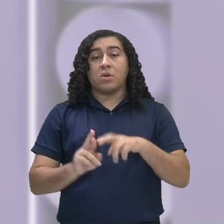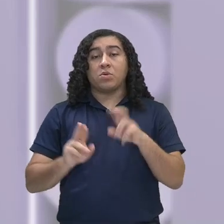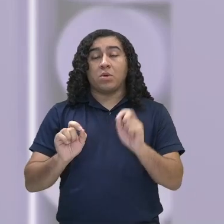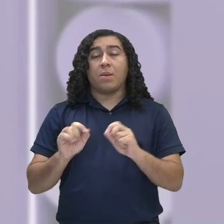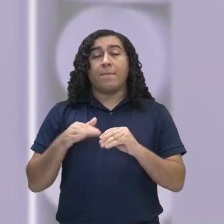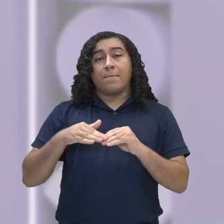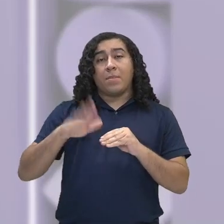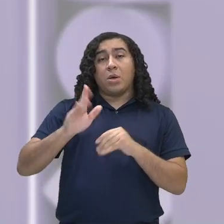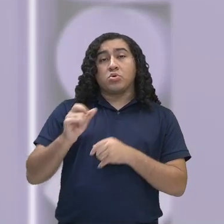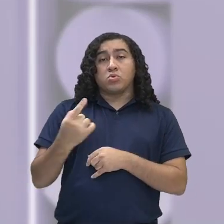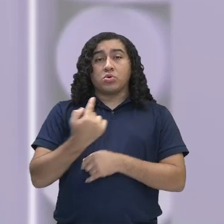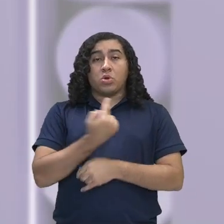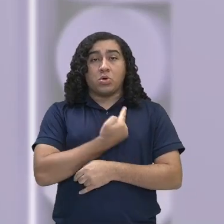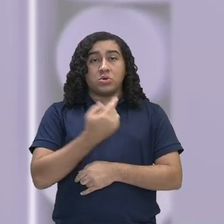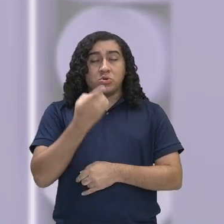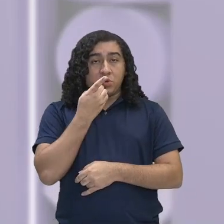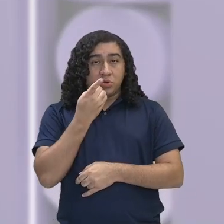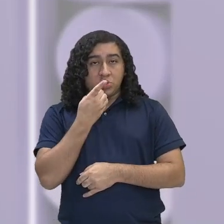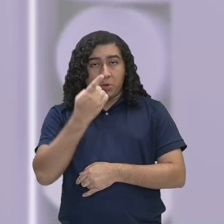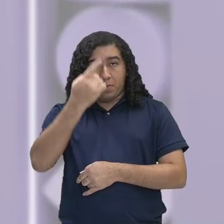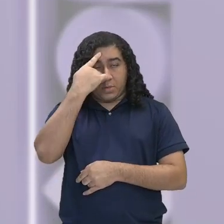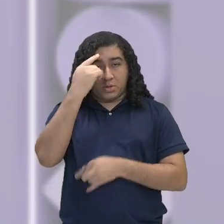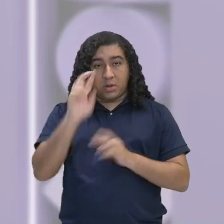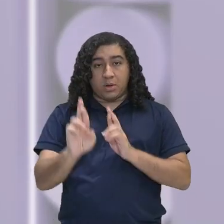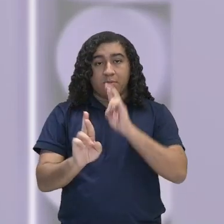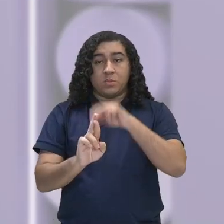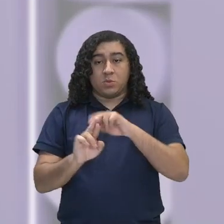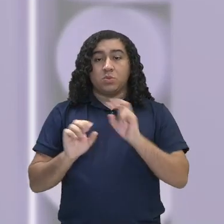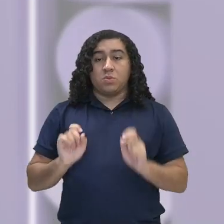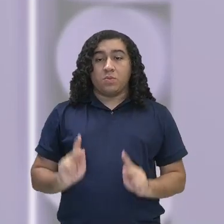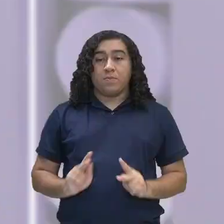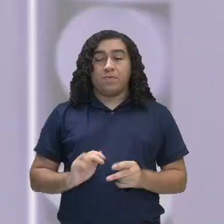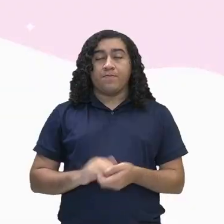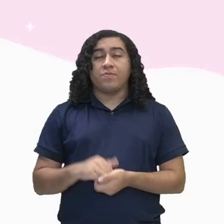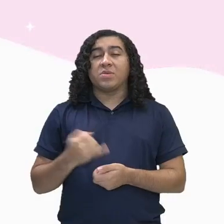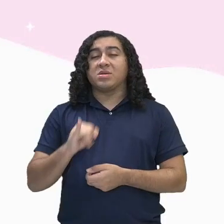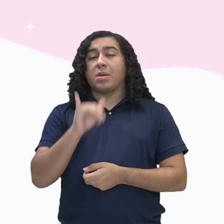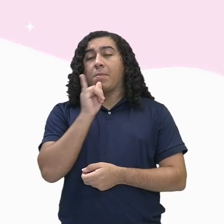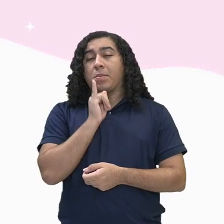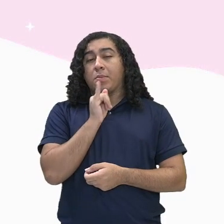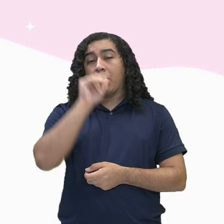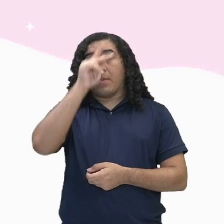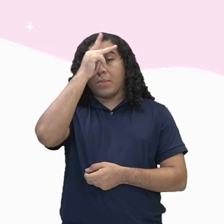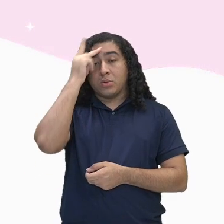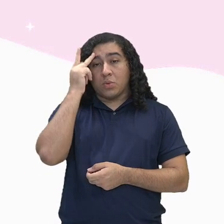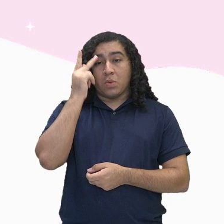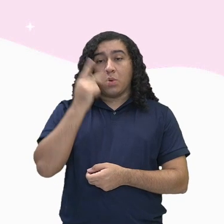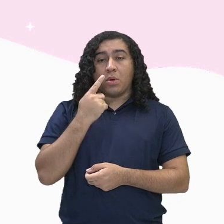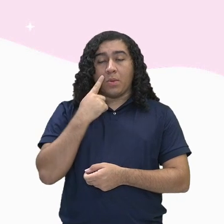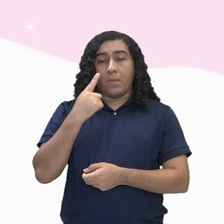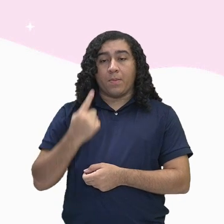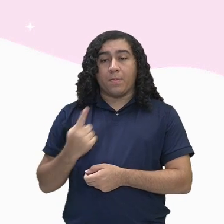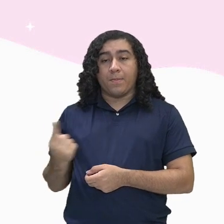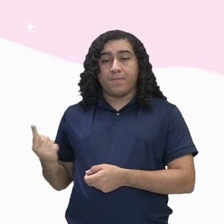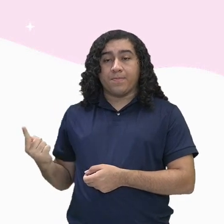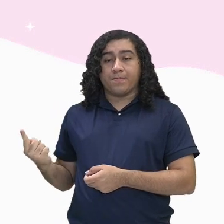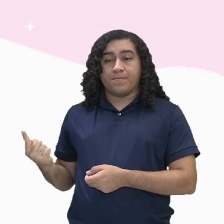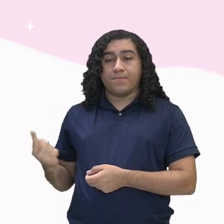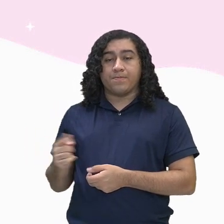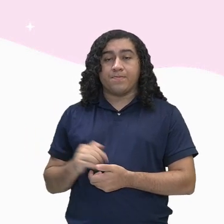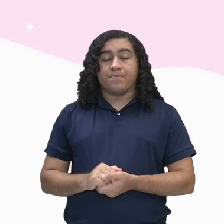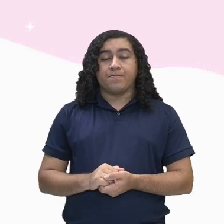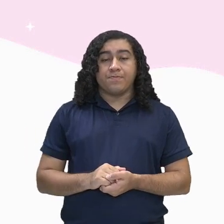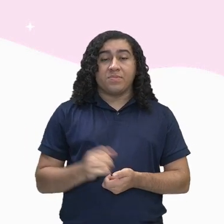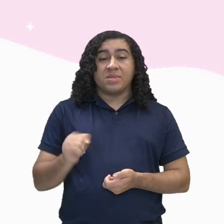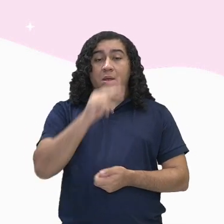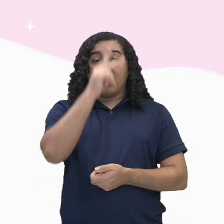cotidianamente nós pensamos acerca disso. E se a pessoa, como na próxima cartela, se a